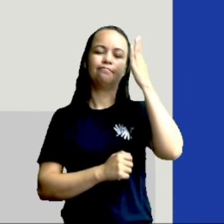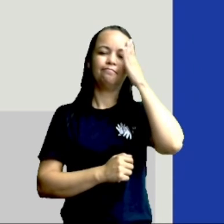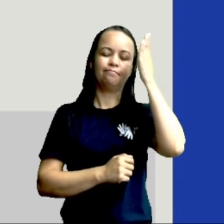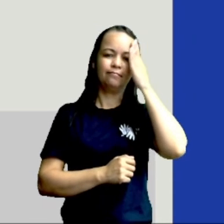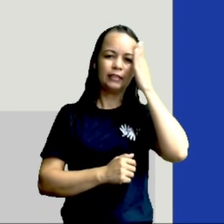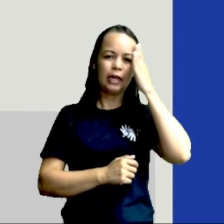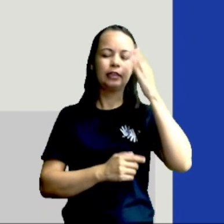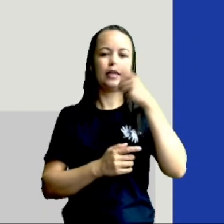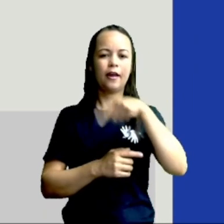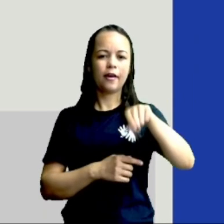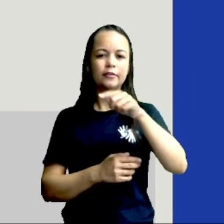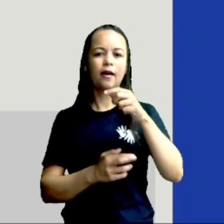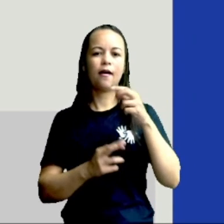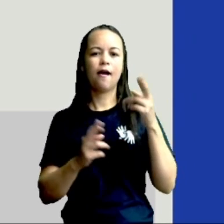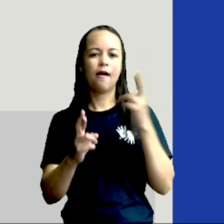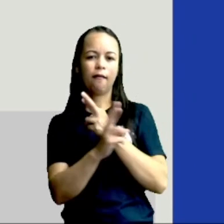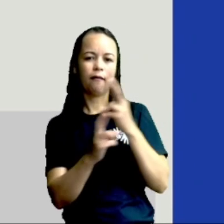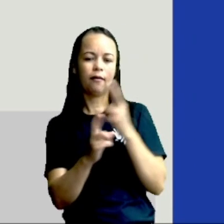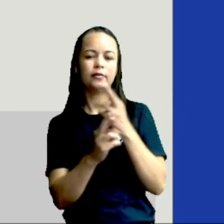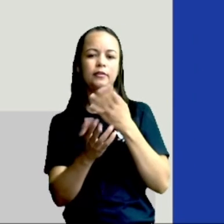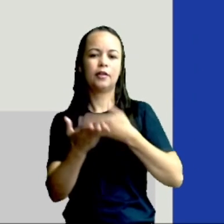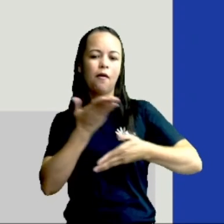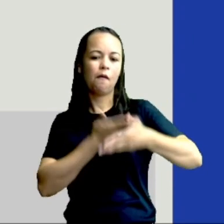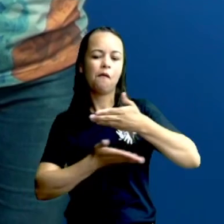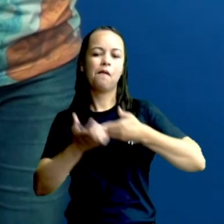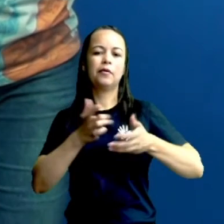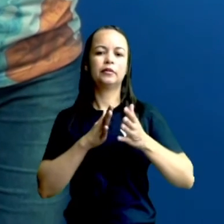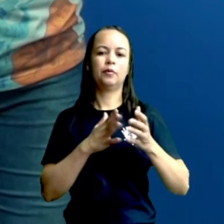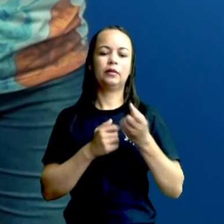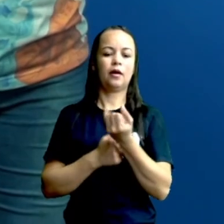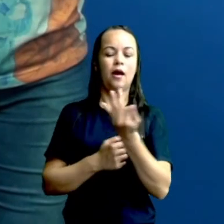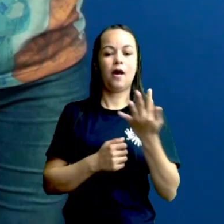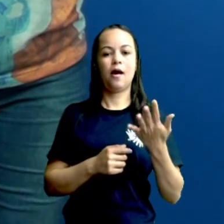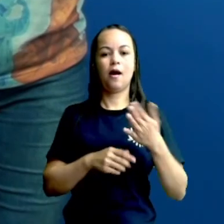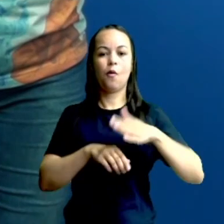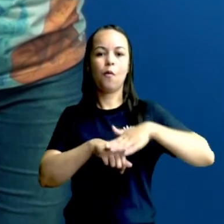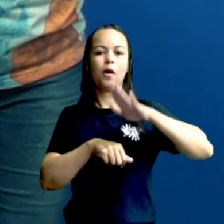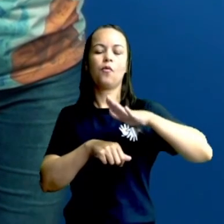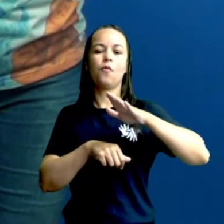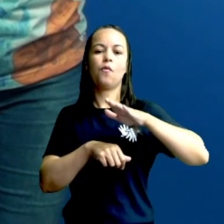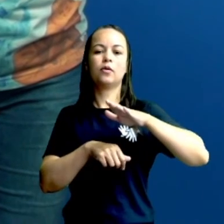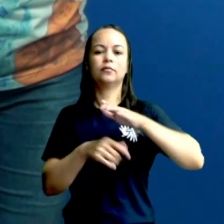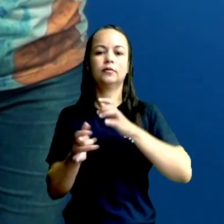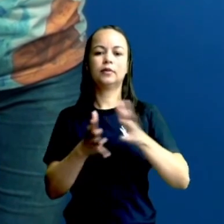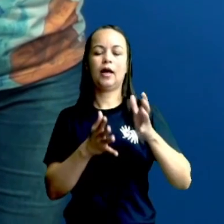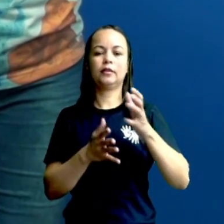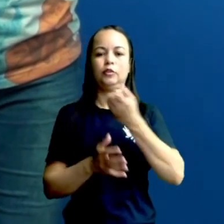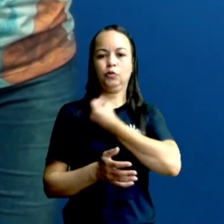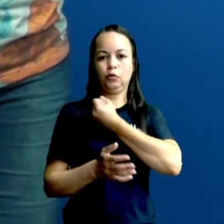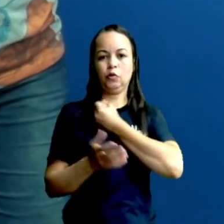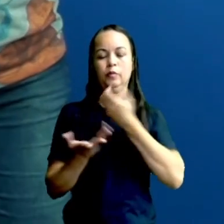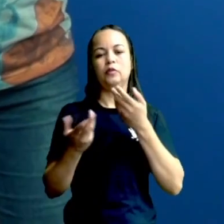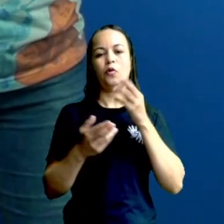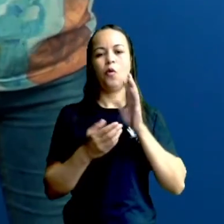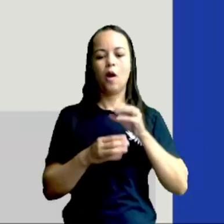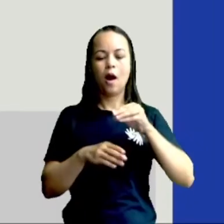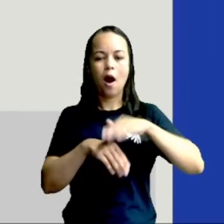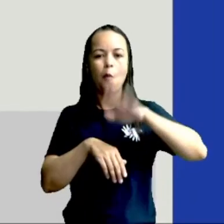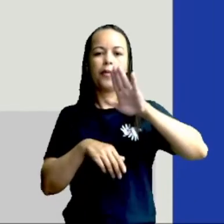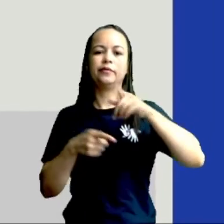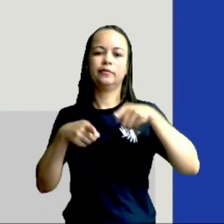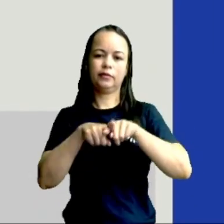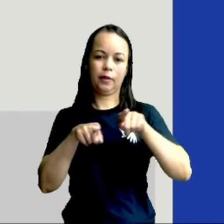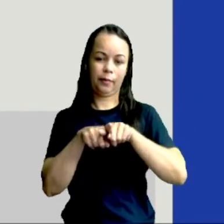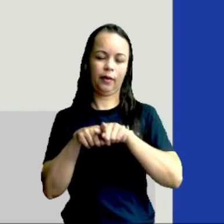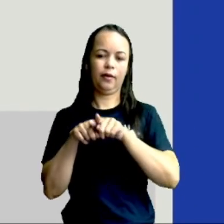compreender essa relação de aumentar uma quantidade numa operação, eu estou aumentando no seu resultado. Ok? Então,